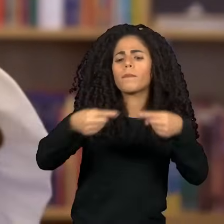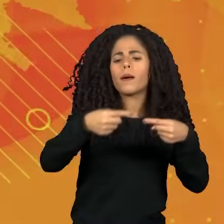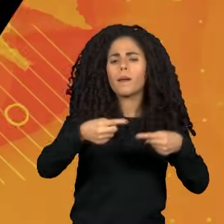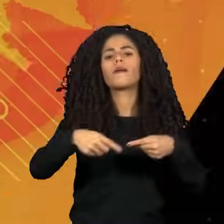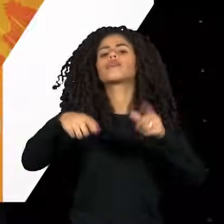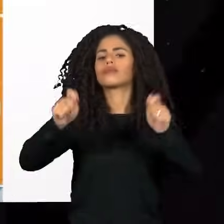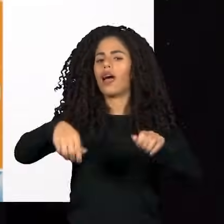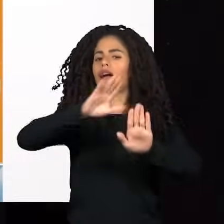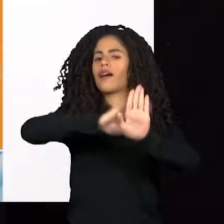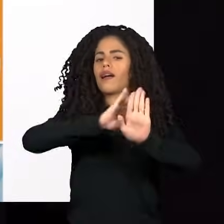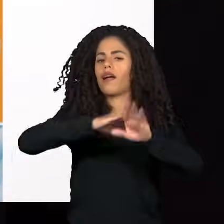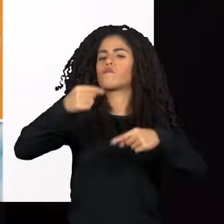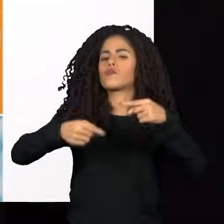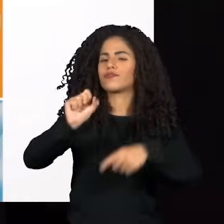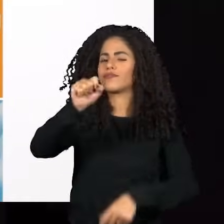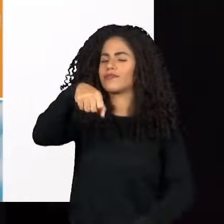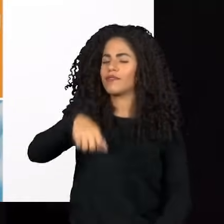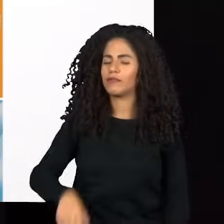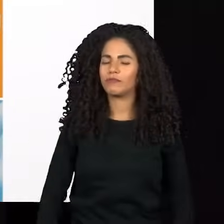político.